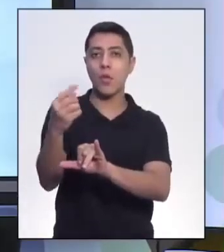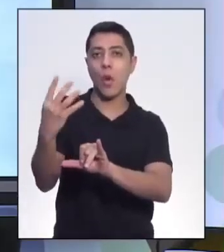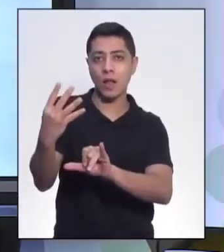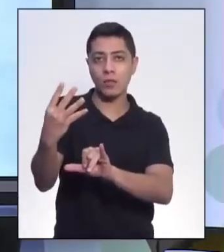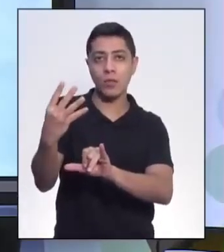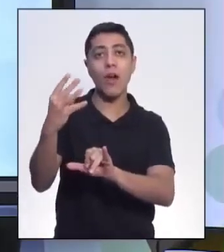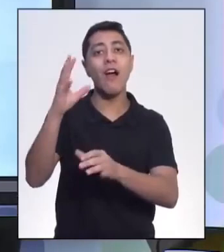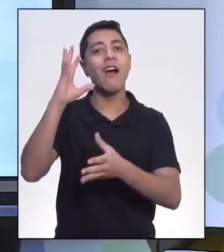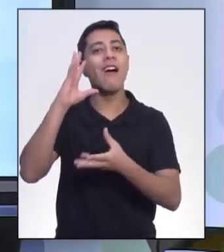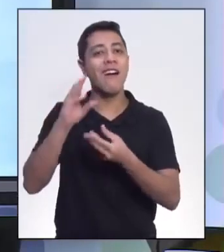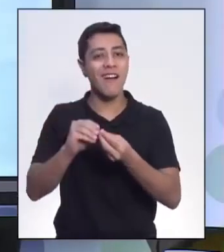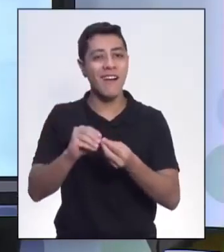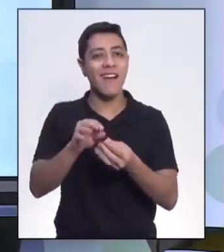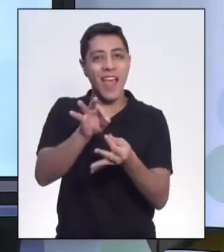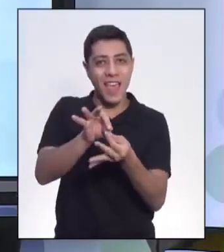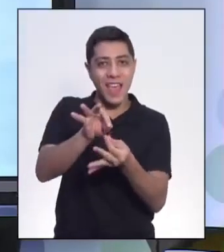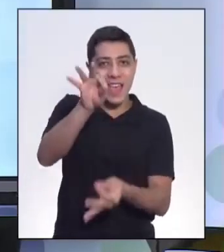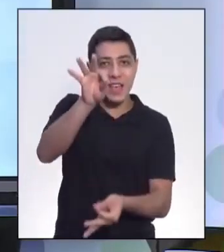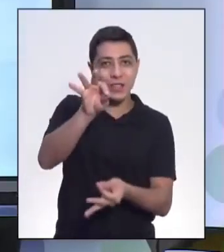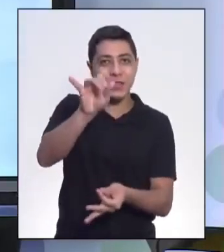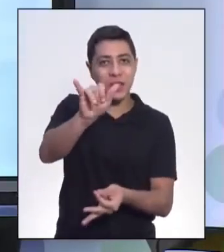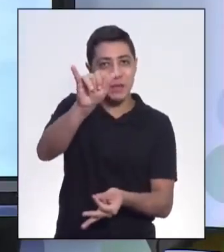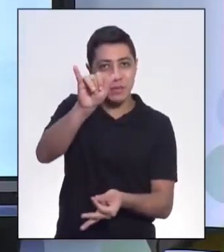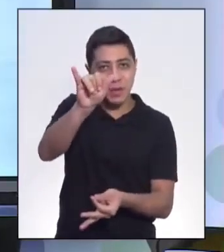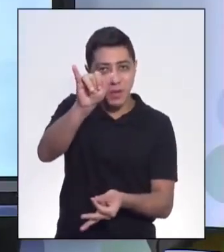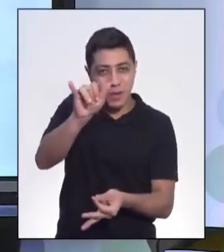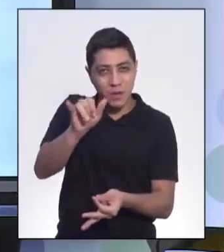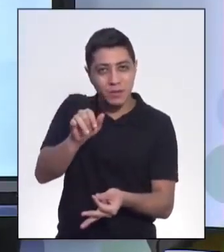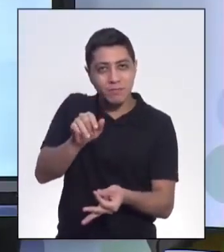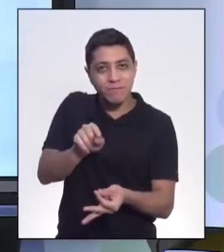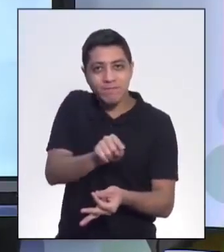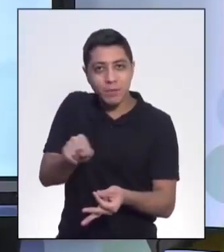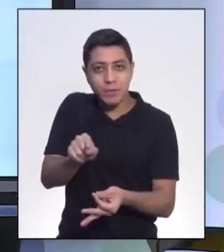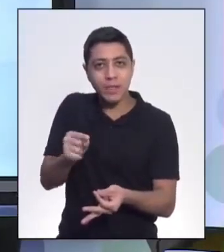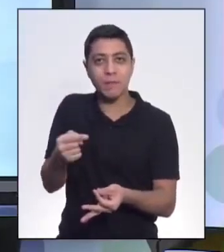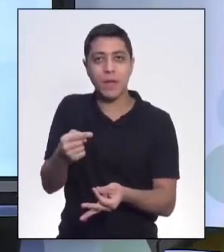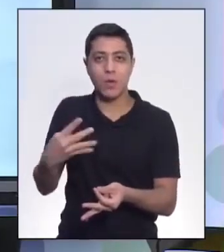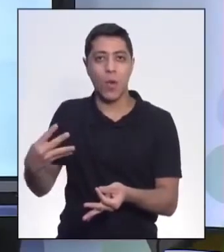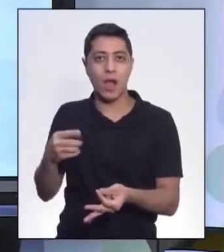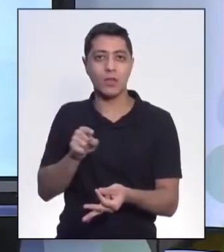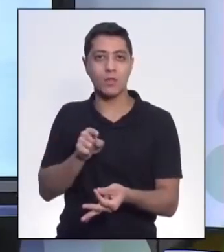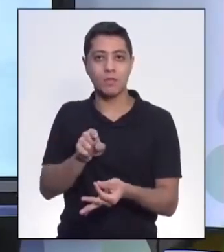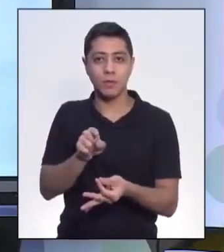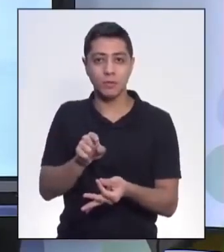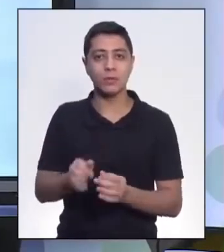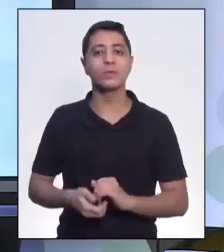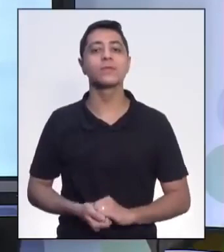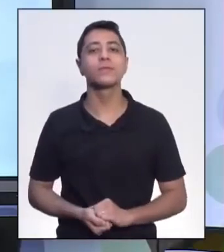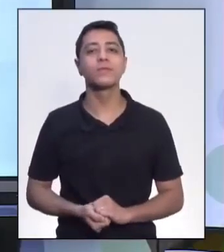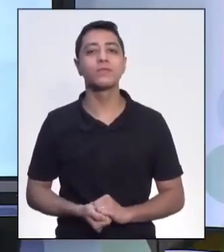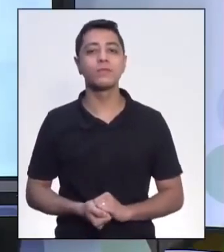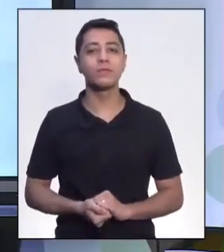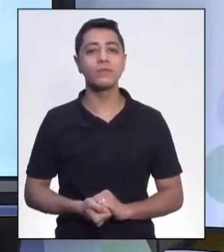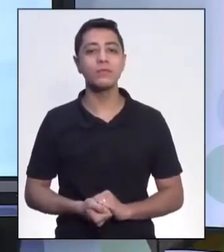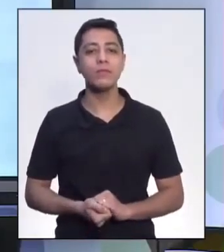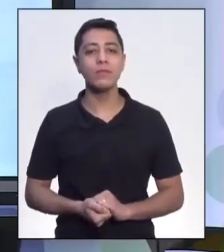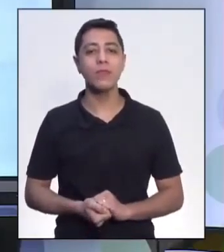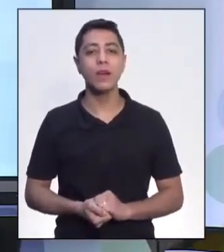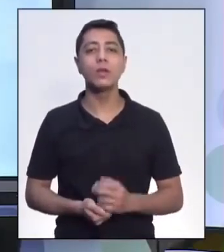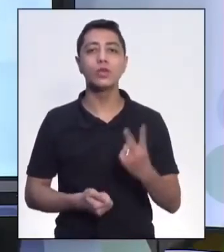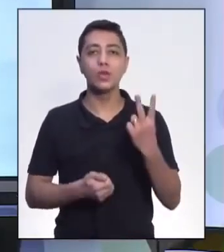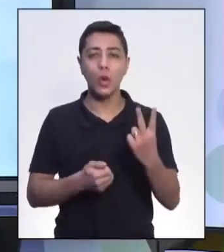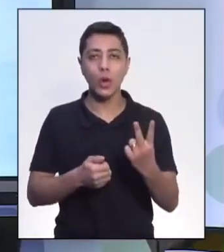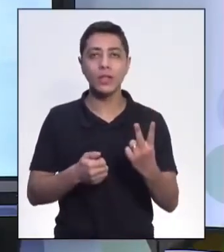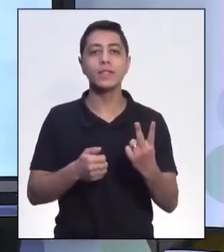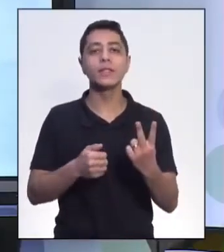4. 1 ligado com menos 3, 2 ligado com 0, em cima do eixo x no 2,